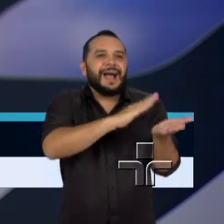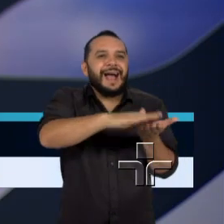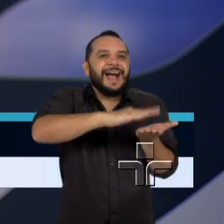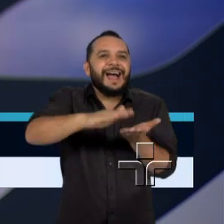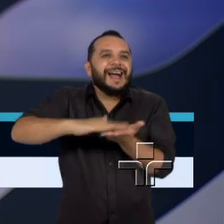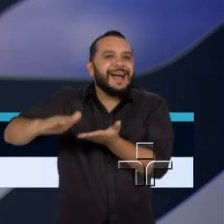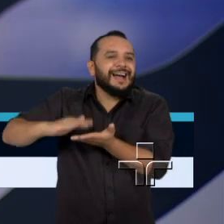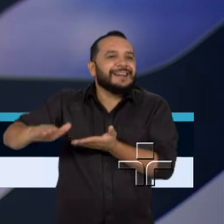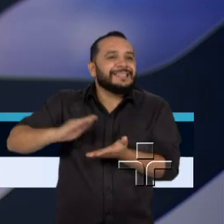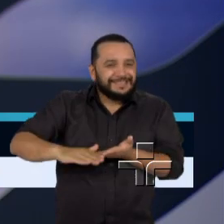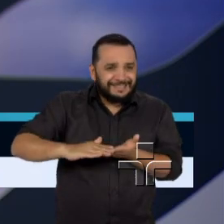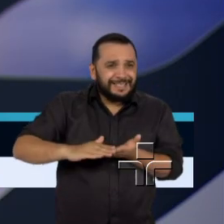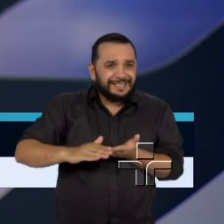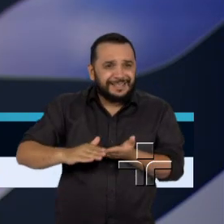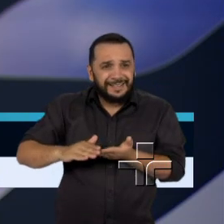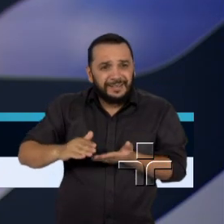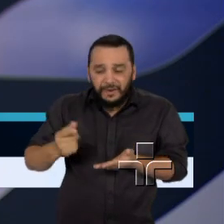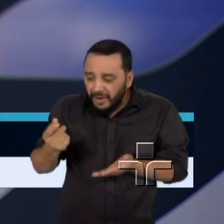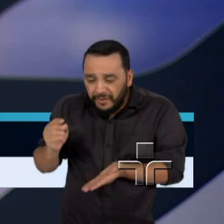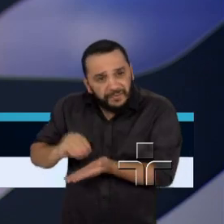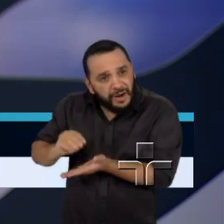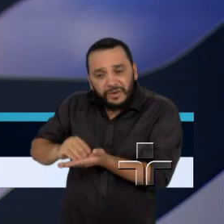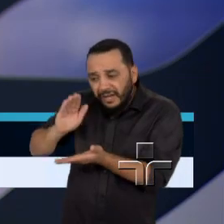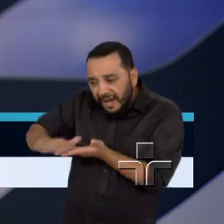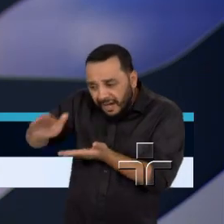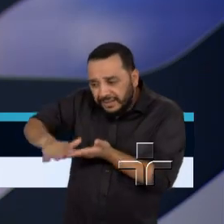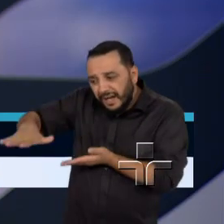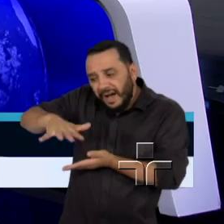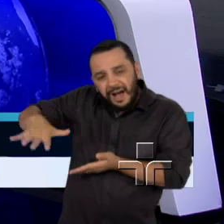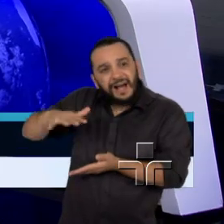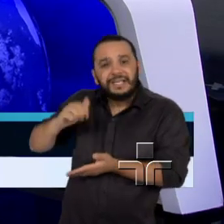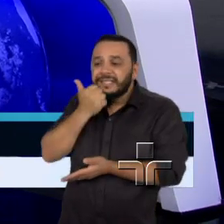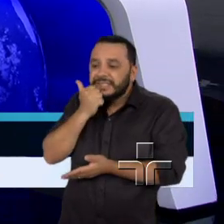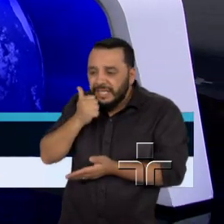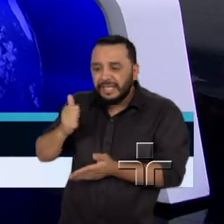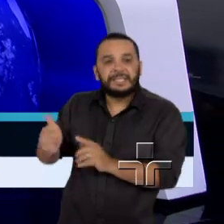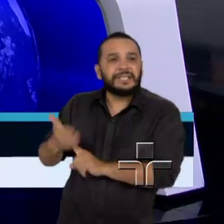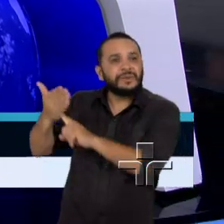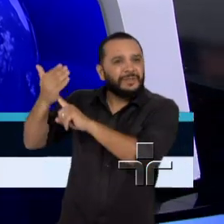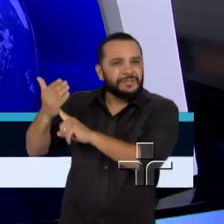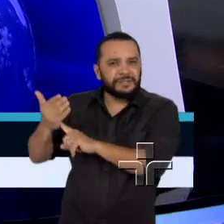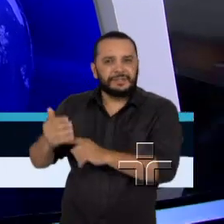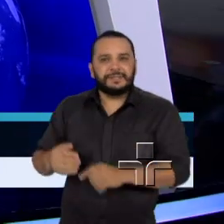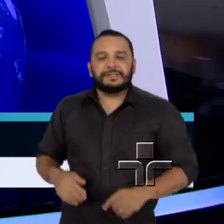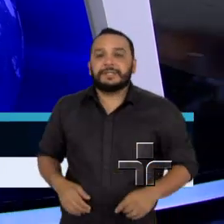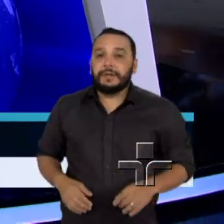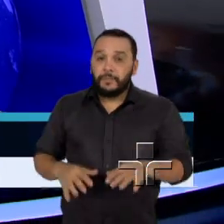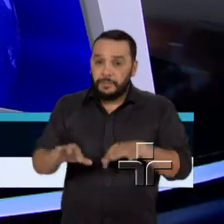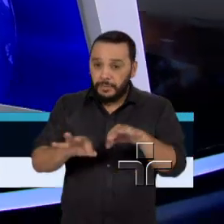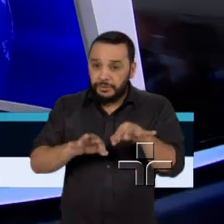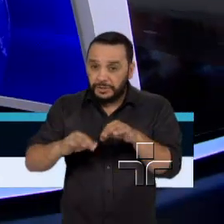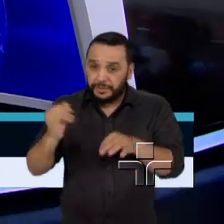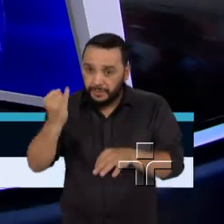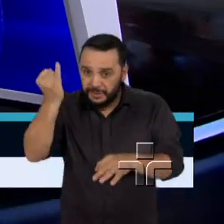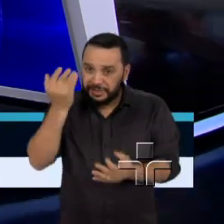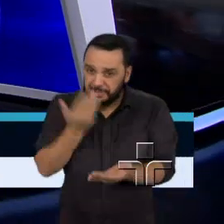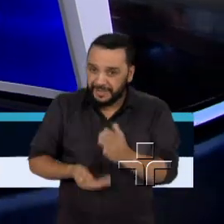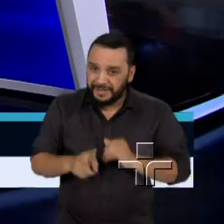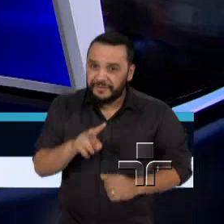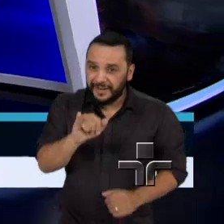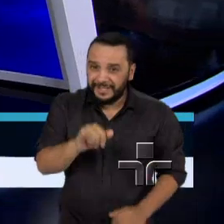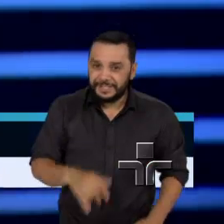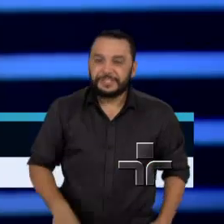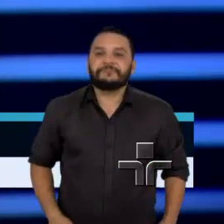privilegiando, e certamente não é a ciência e a tecnologia. Cênis, será que a gente pode perder projetos importantes daqui para frente? Não, sem dúvida